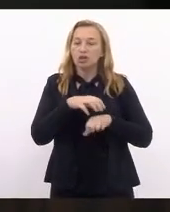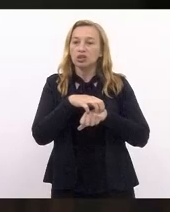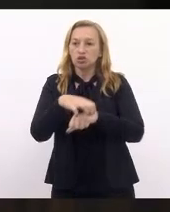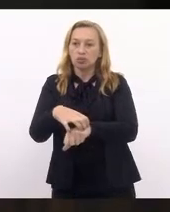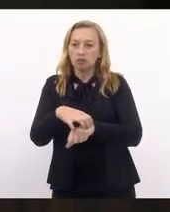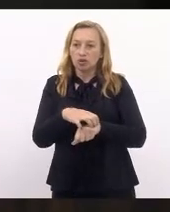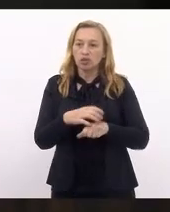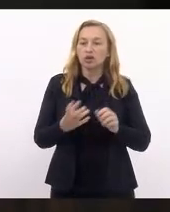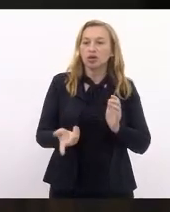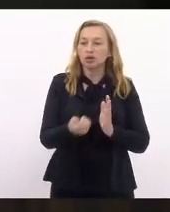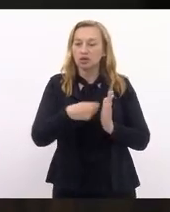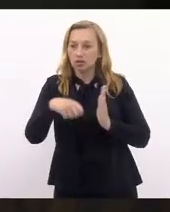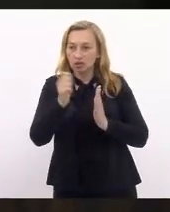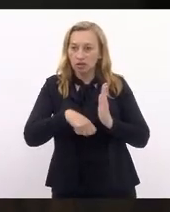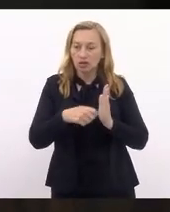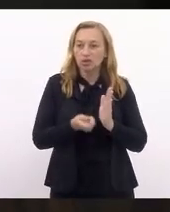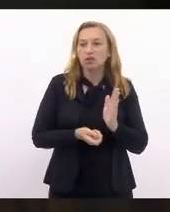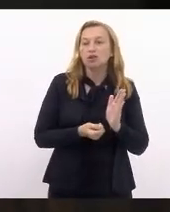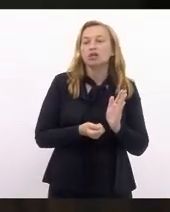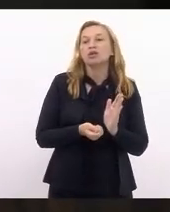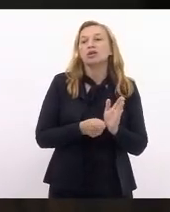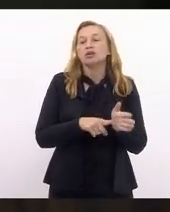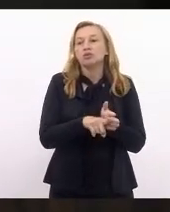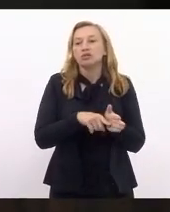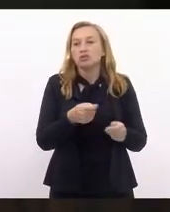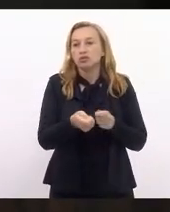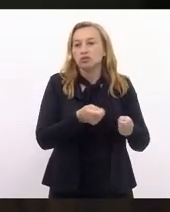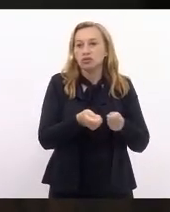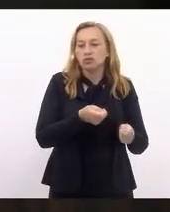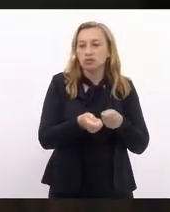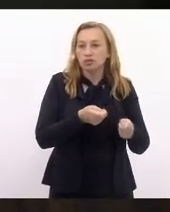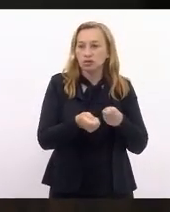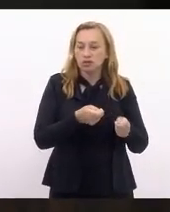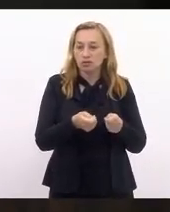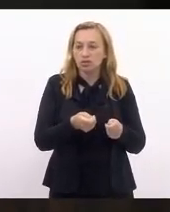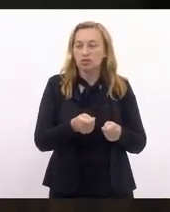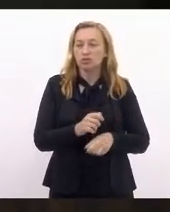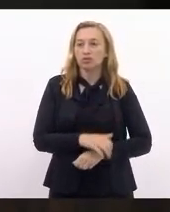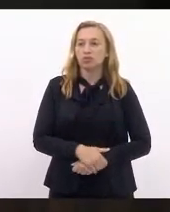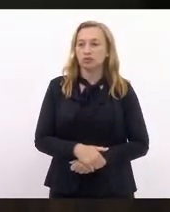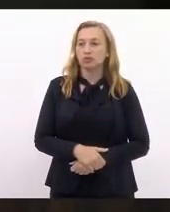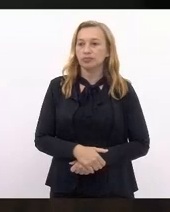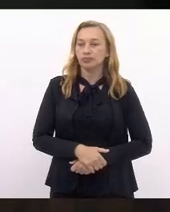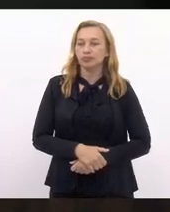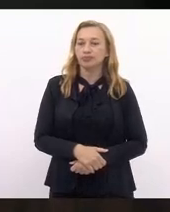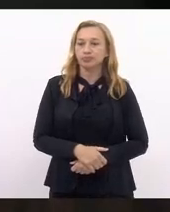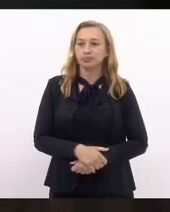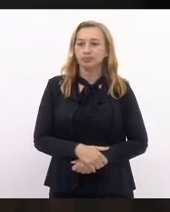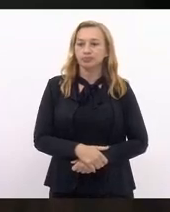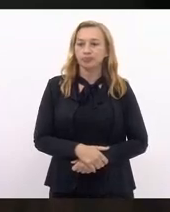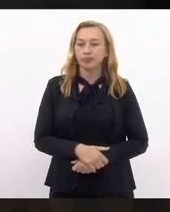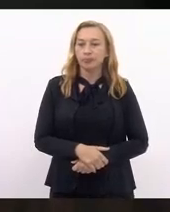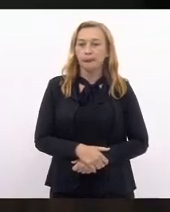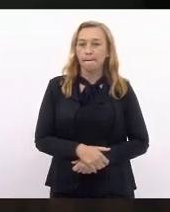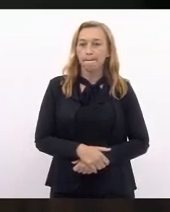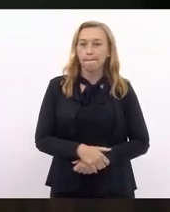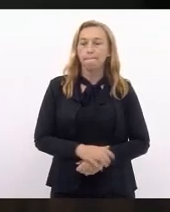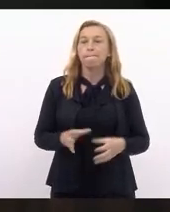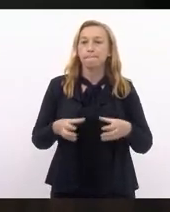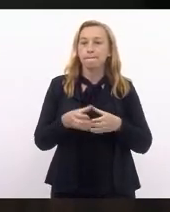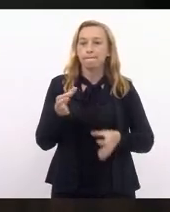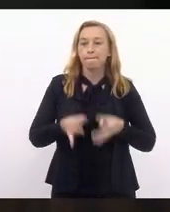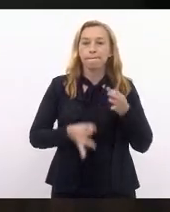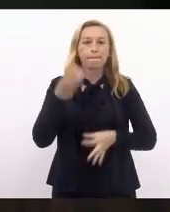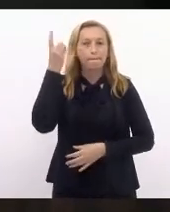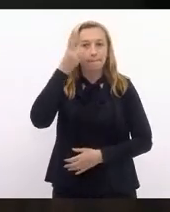transporte tributação controle da arrecadação estadual e da fiscalização de tributos estaduais e orçamento Finanças fiscalização financeira e controle vai emitir parecer pela comissão